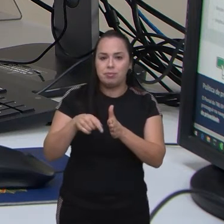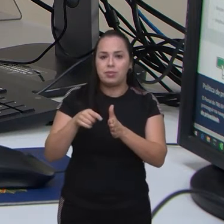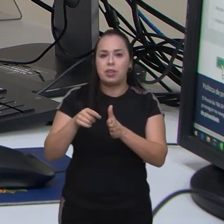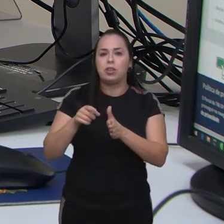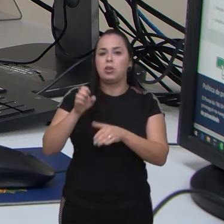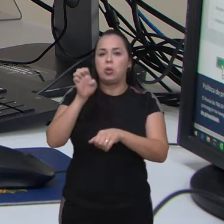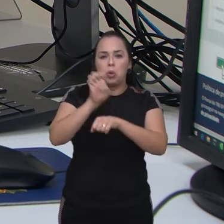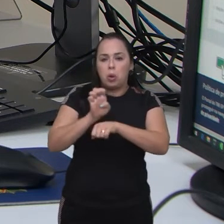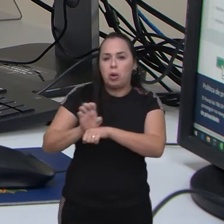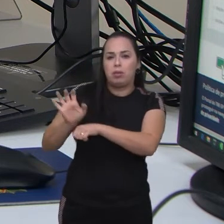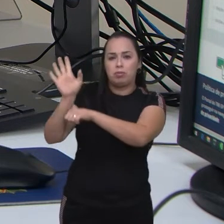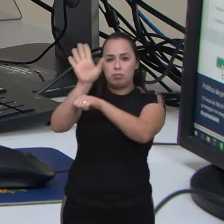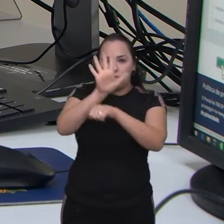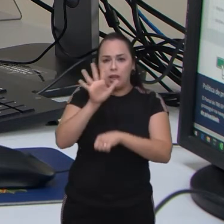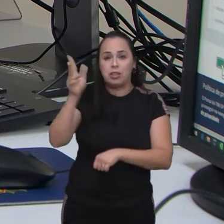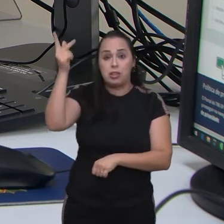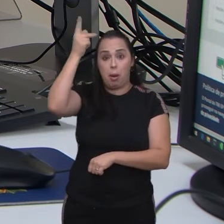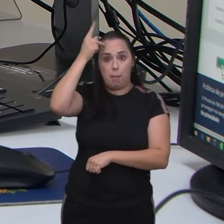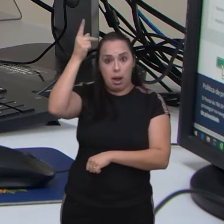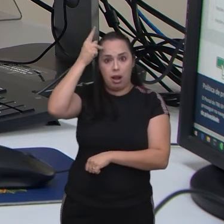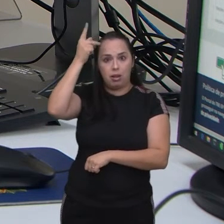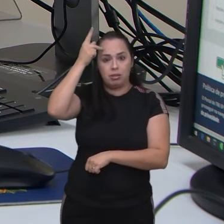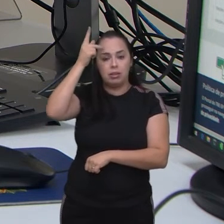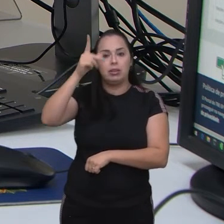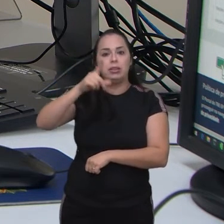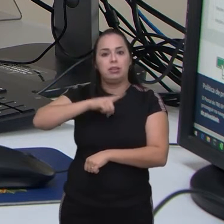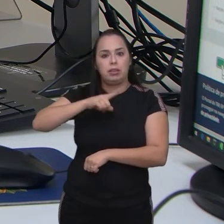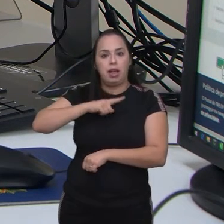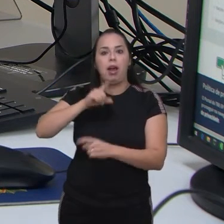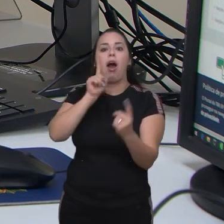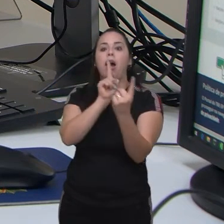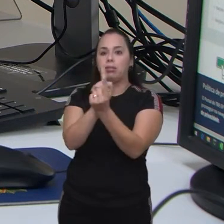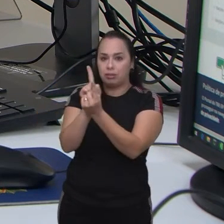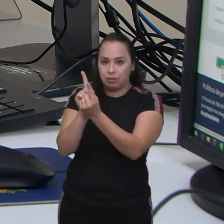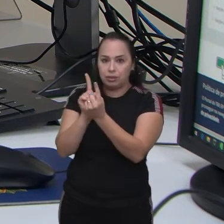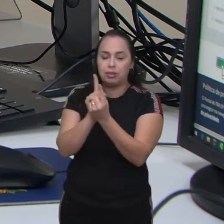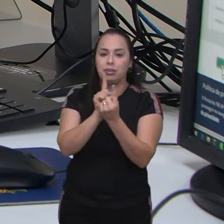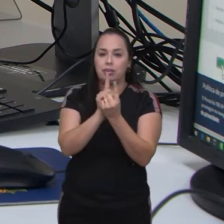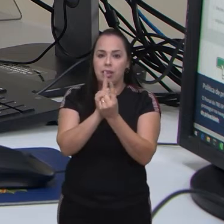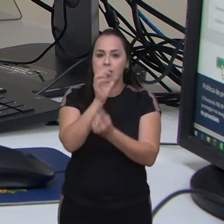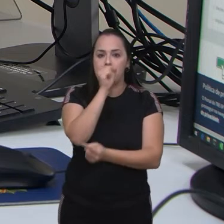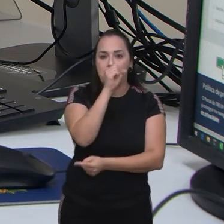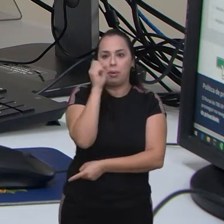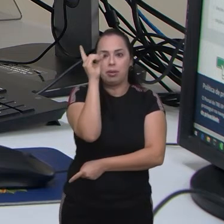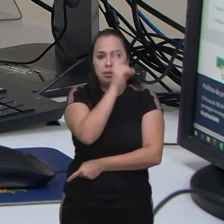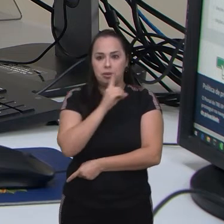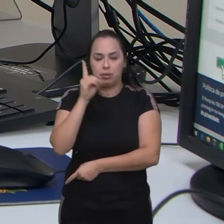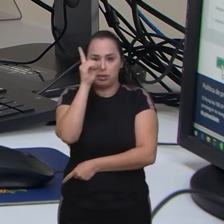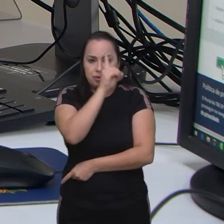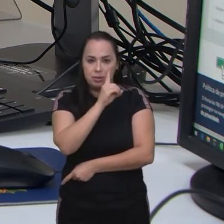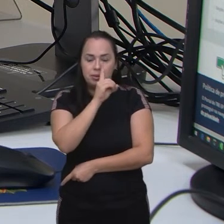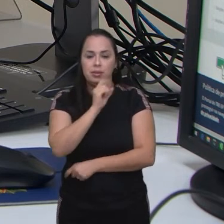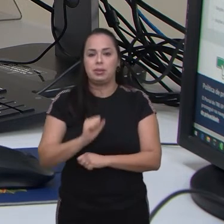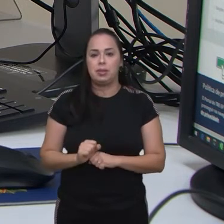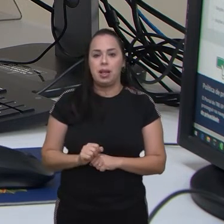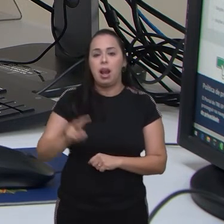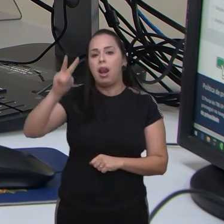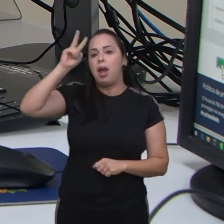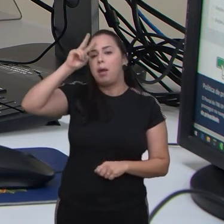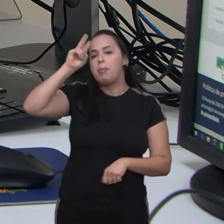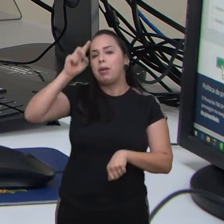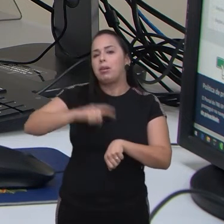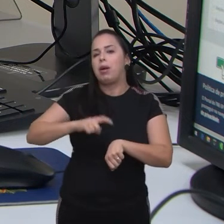Eleitoral em todo o estado de São Paulo fará plantões para dar esse atendimento extraordinário aí para os